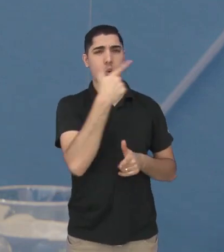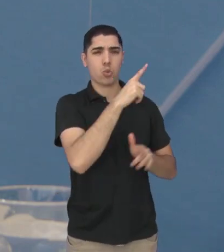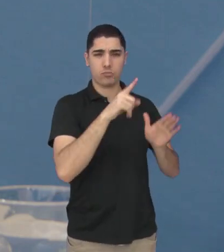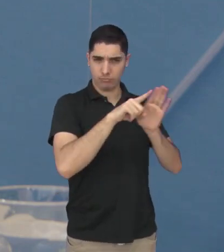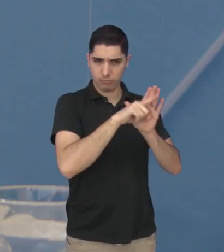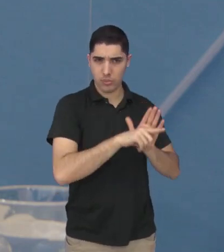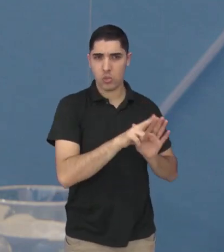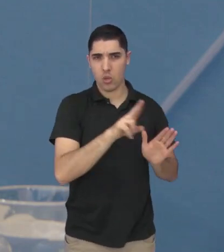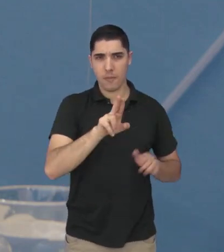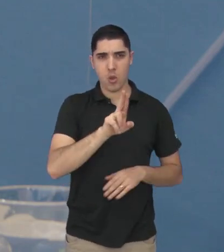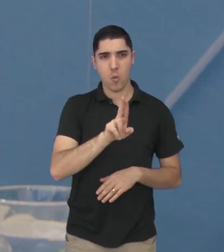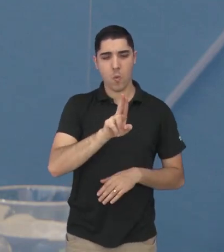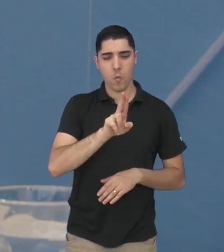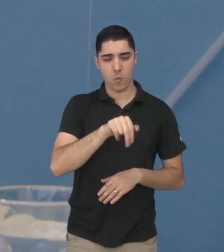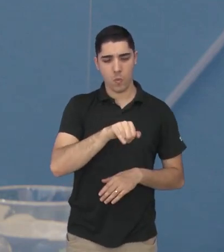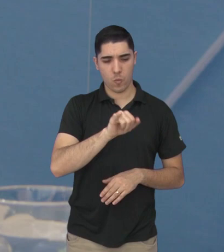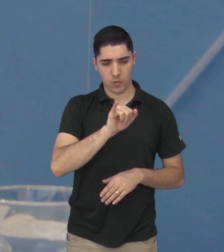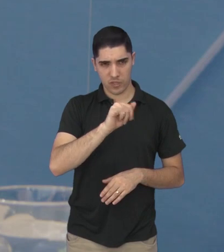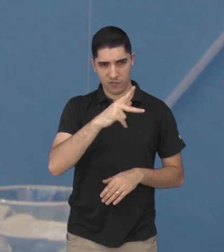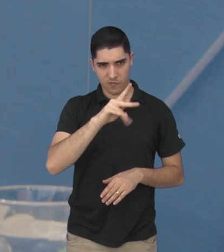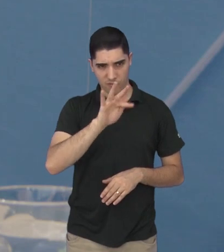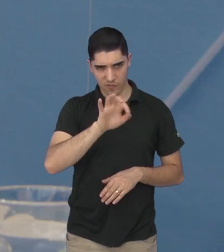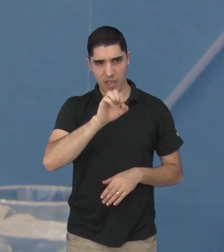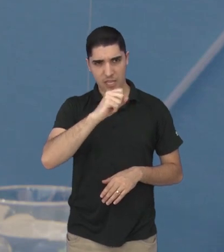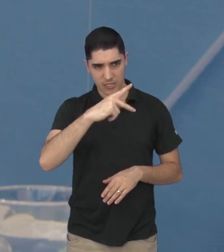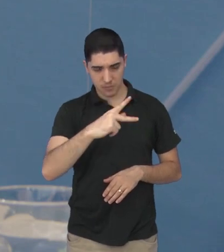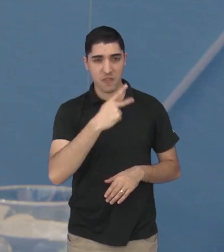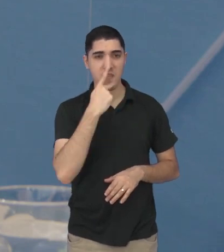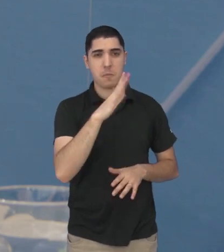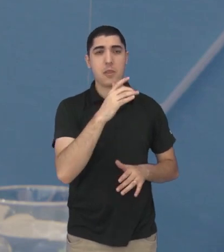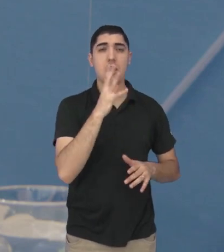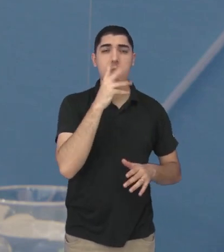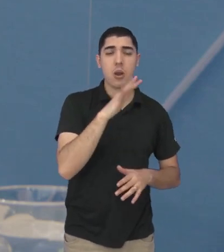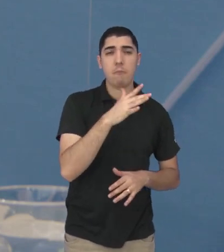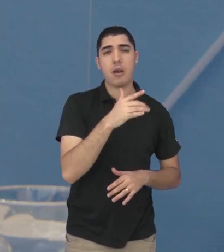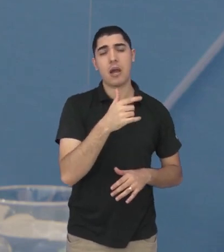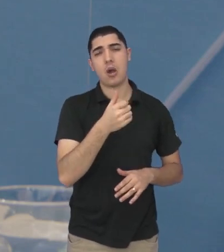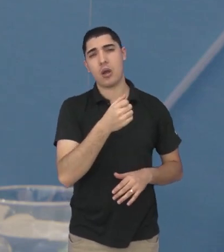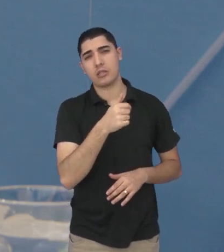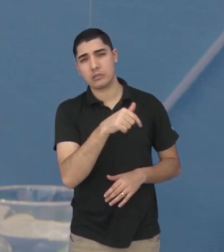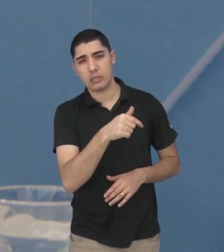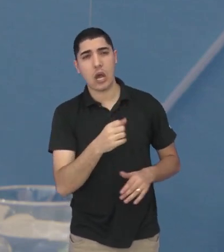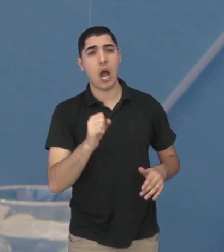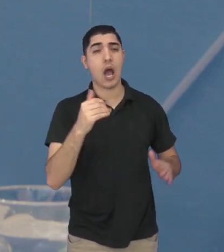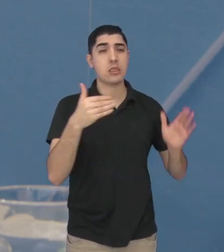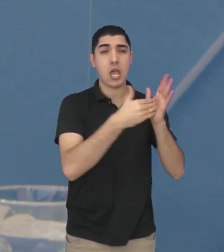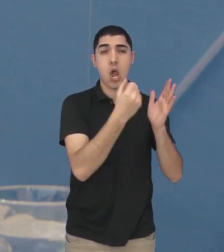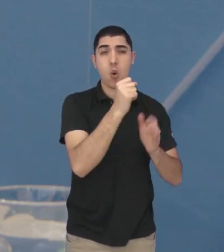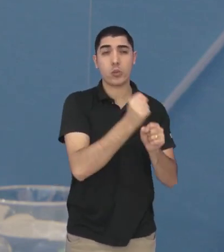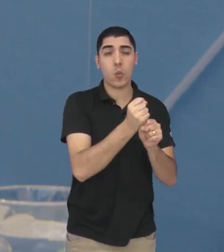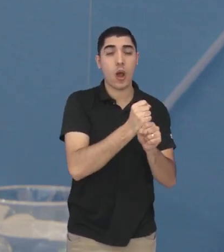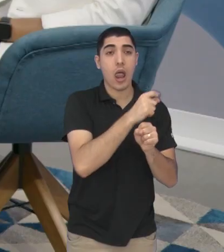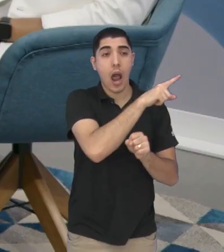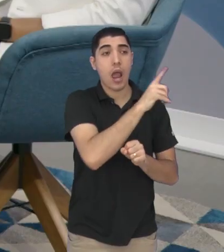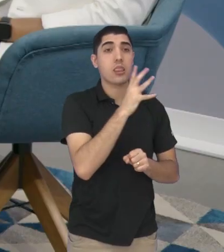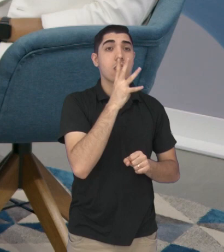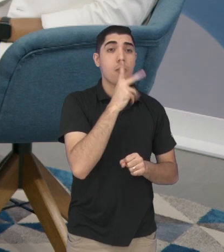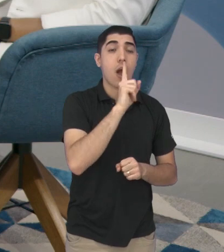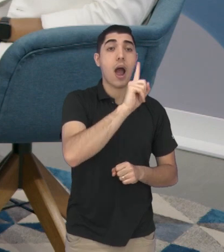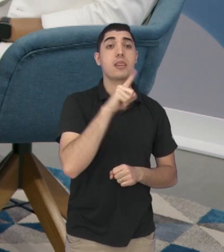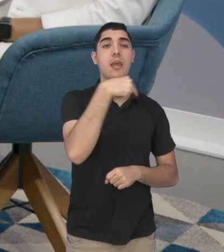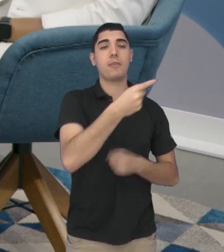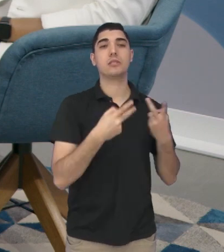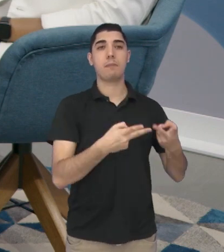da Unifesp que ele fala que as famílias levam de 8 a 12 anos para perceber que existe um problema de